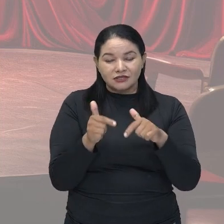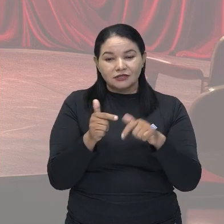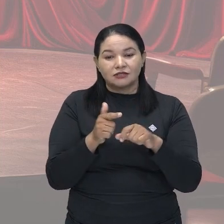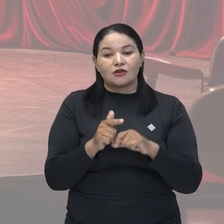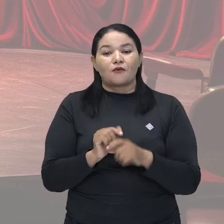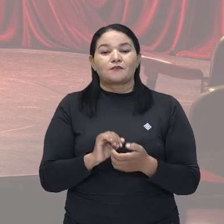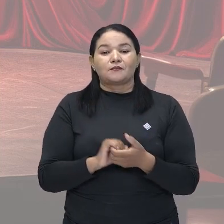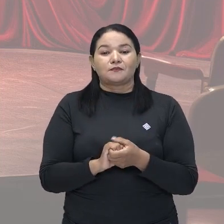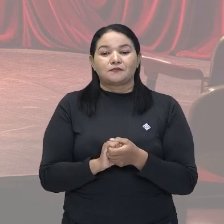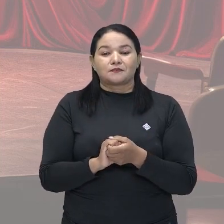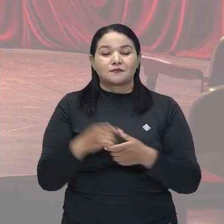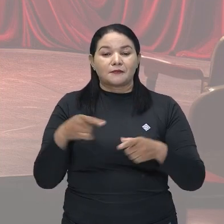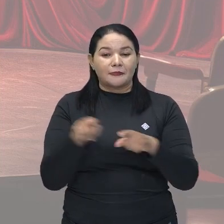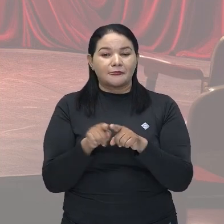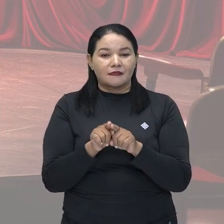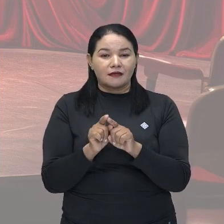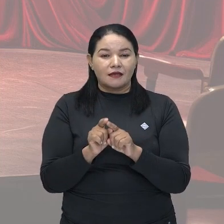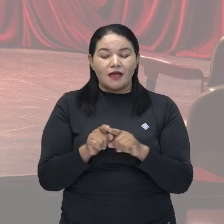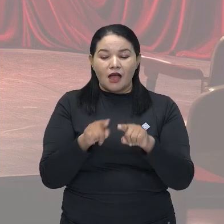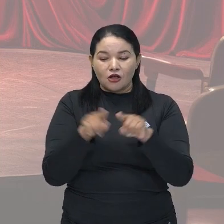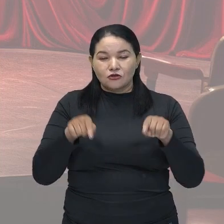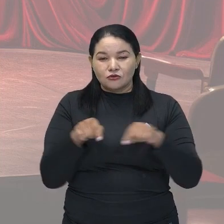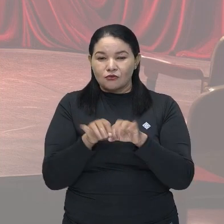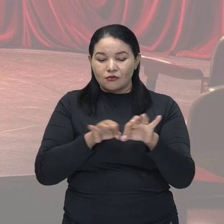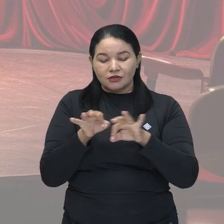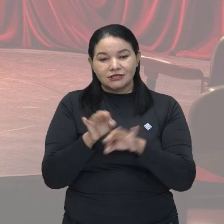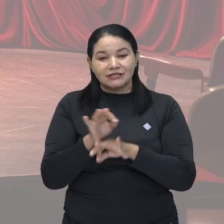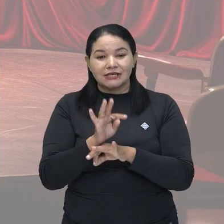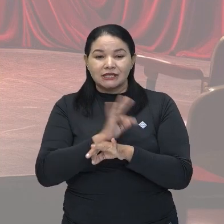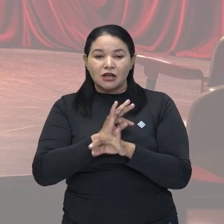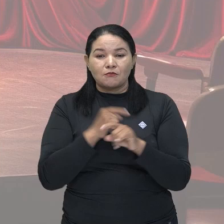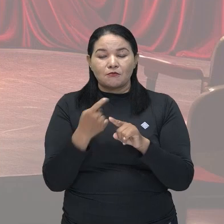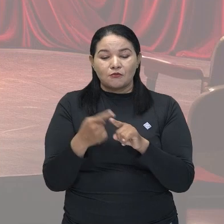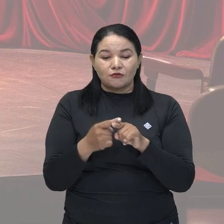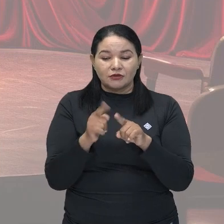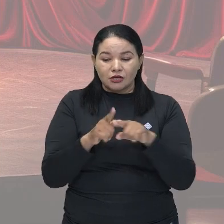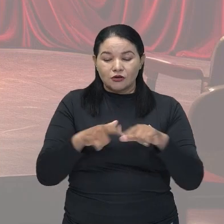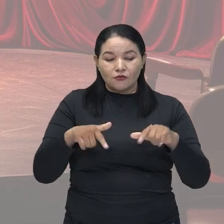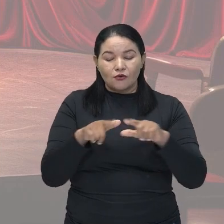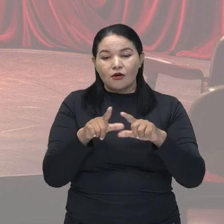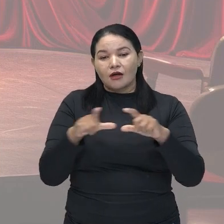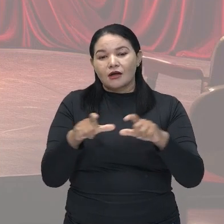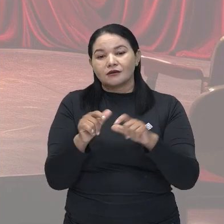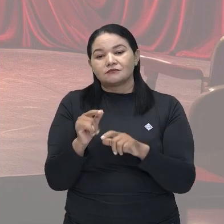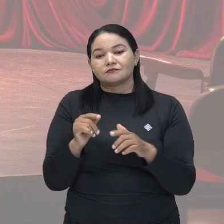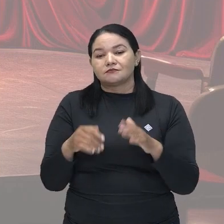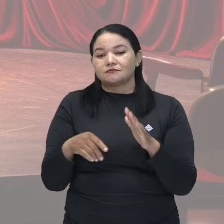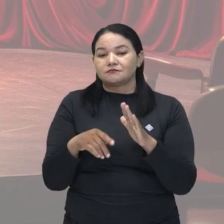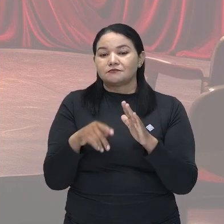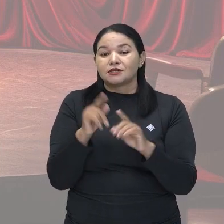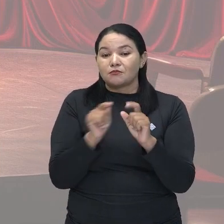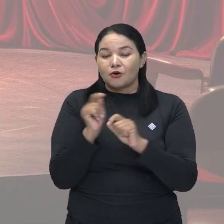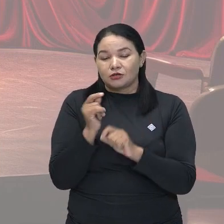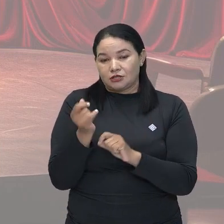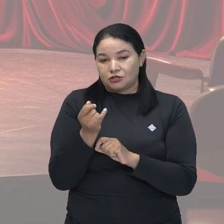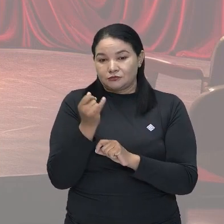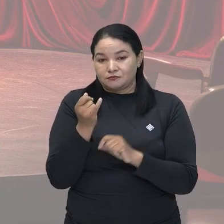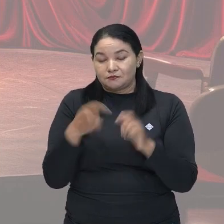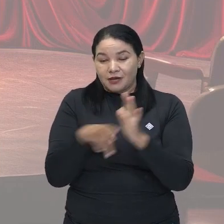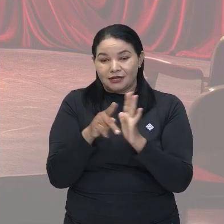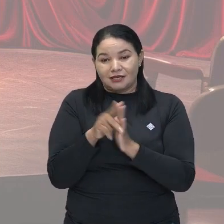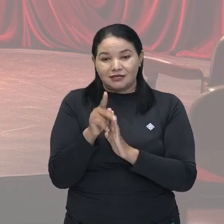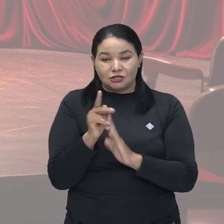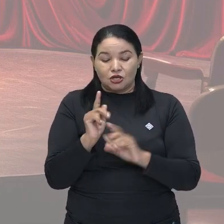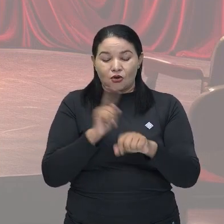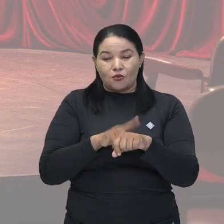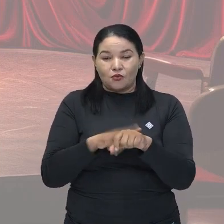encenadas. A cenografia ela é importantíssima porque ela vai ambientar, ela é parte importante do espetáculo, pois ela